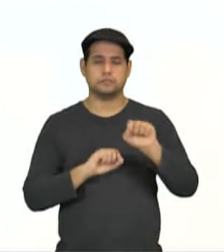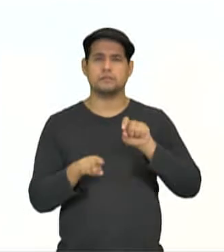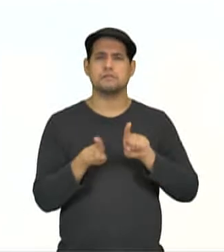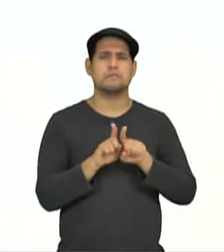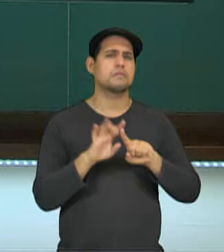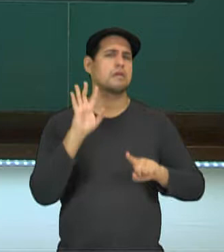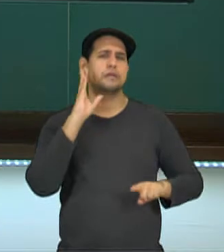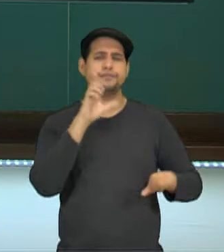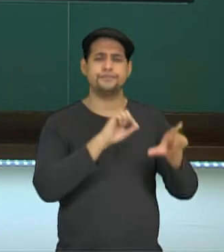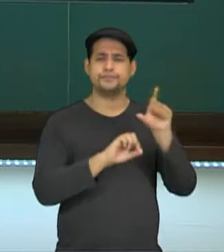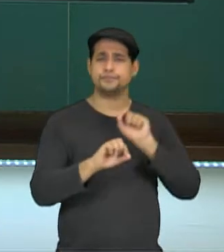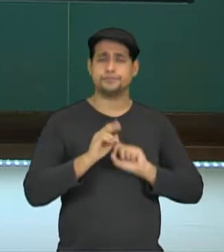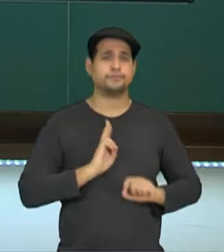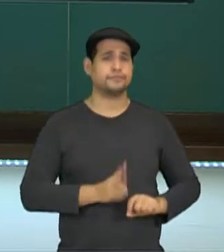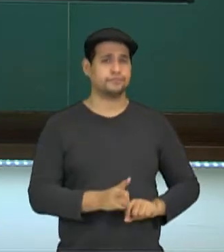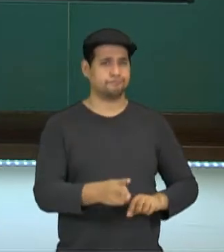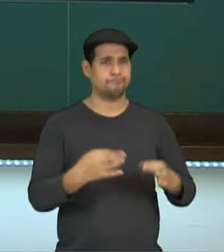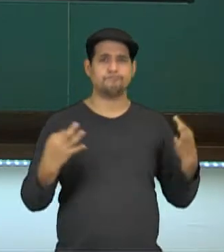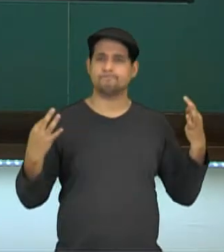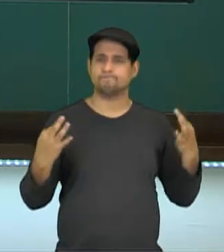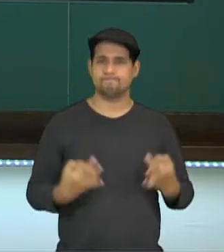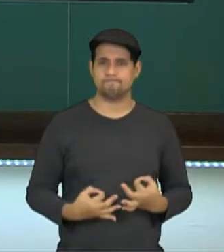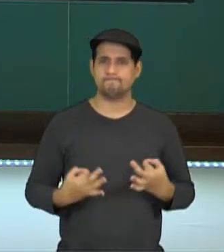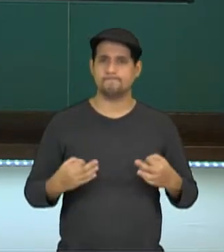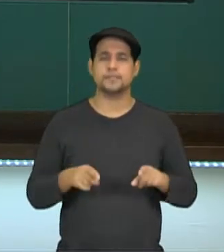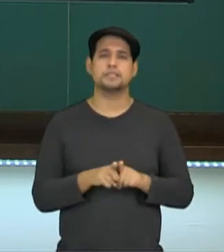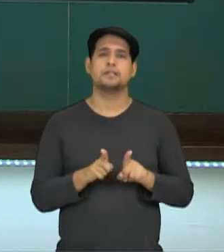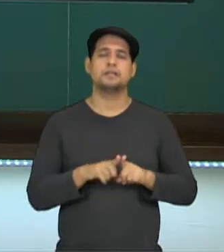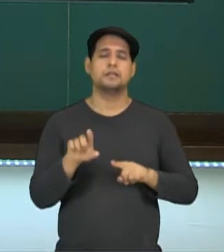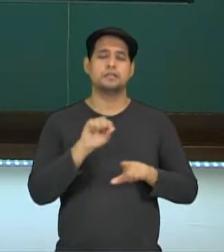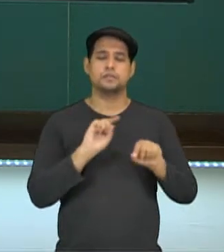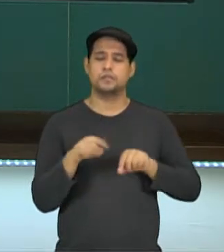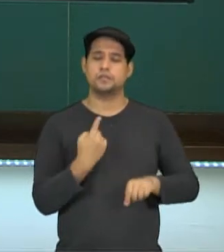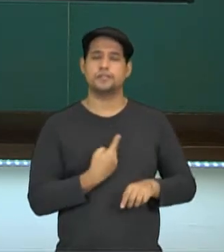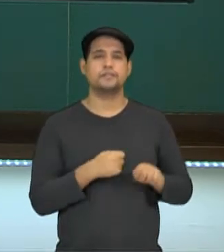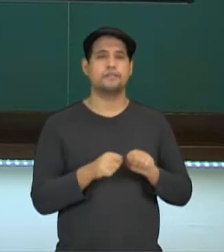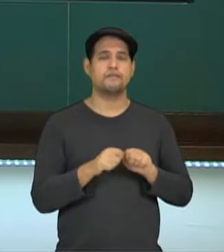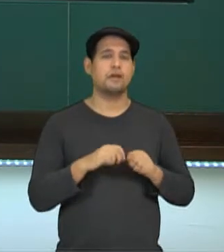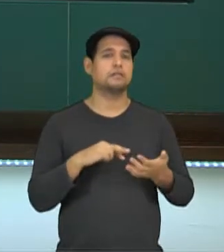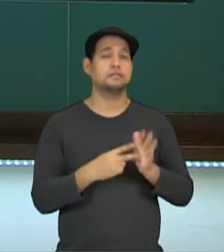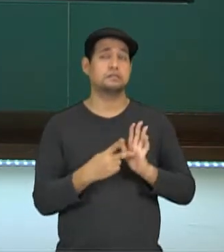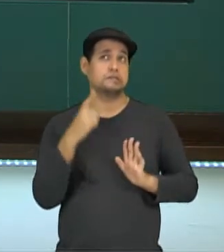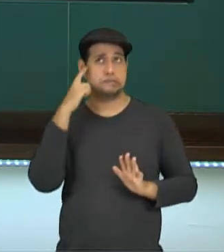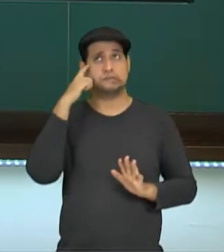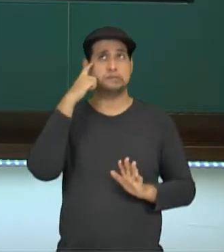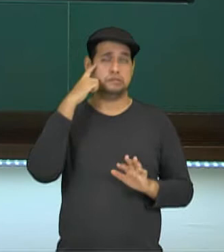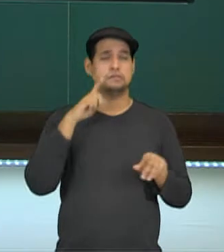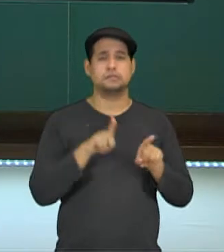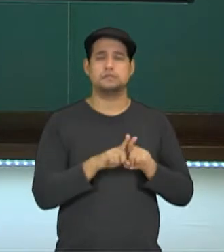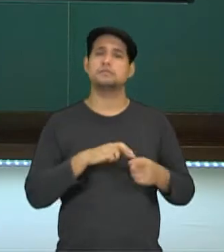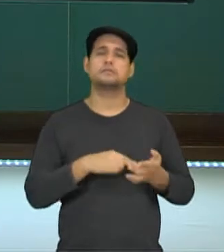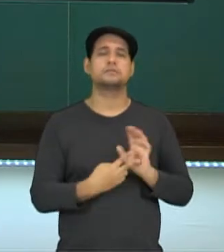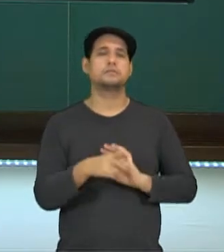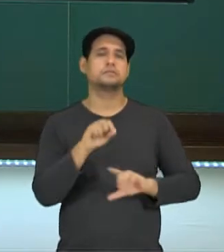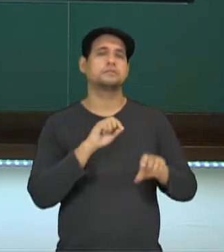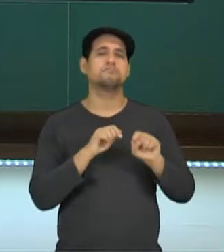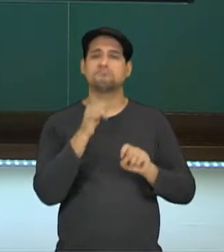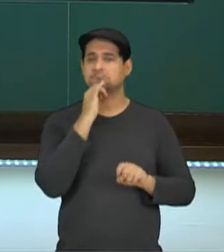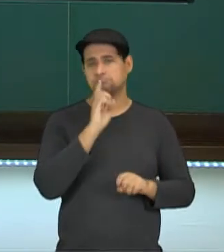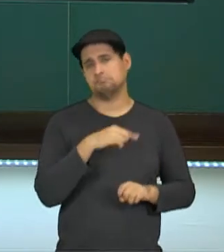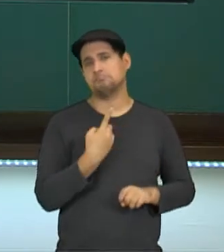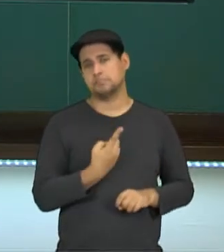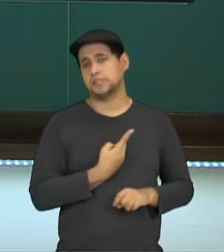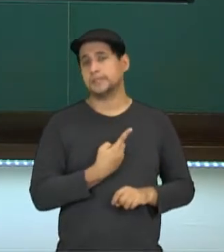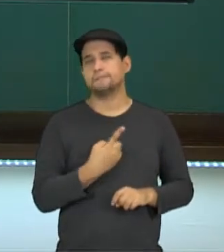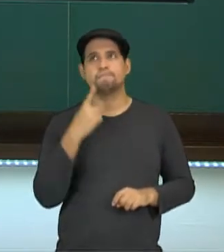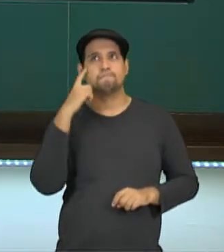Para que sejam escolhas sempre assertivas. Então, essas escolhas que nós fazemos, né, inconscientemente, são escolhas que a gente, né,